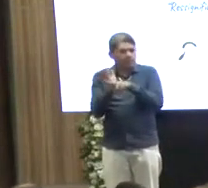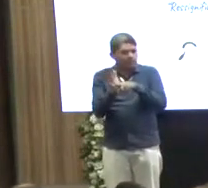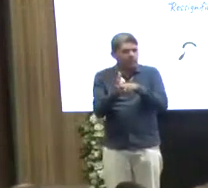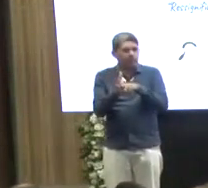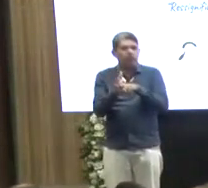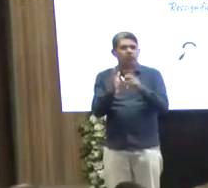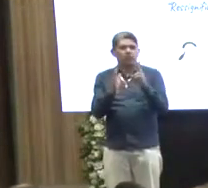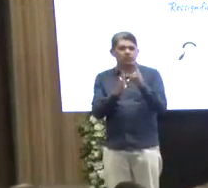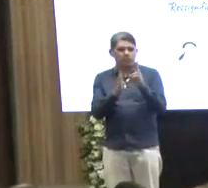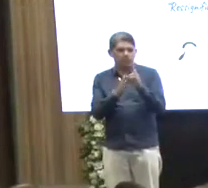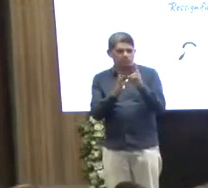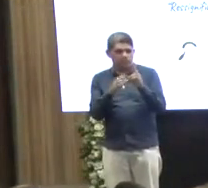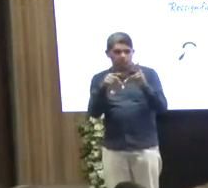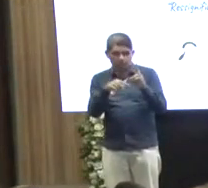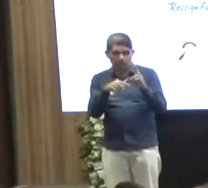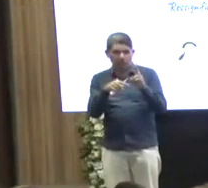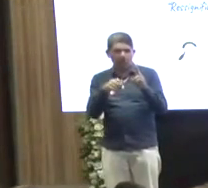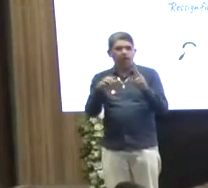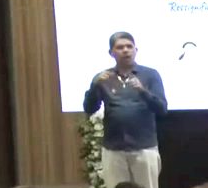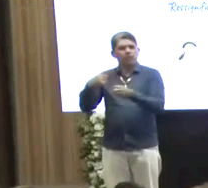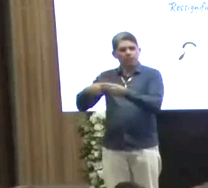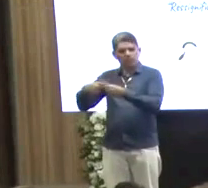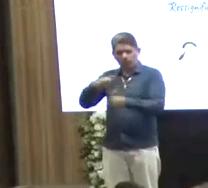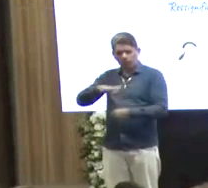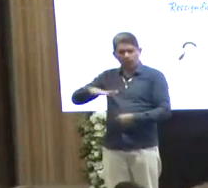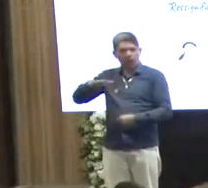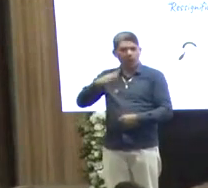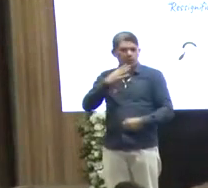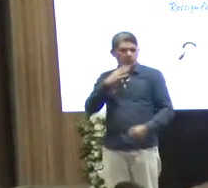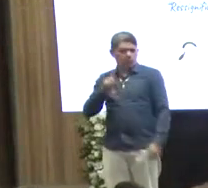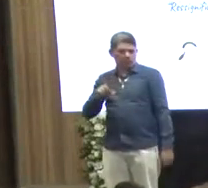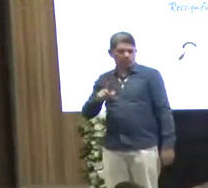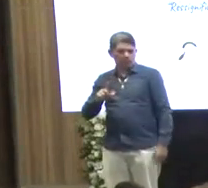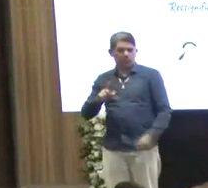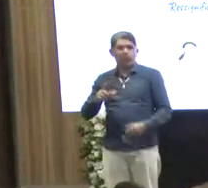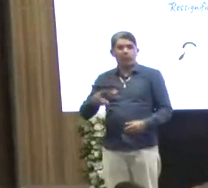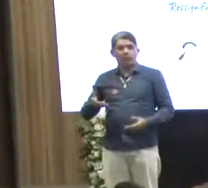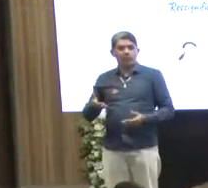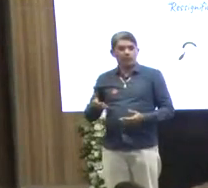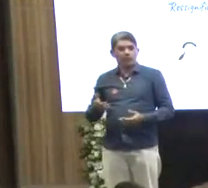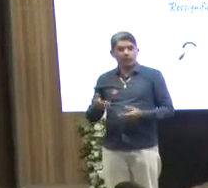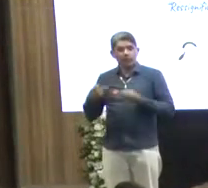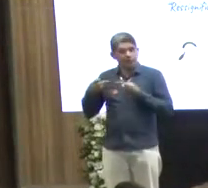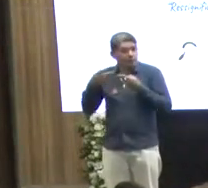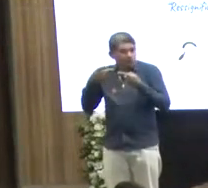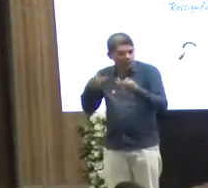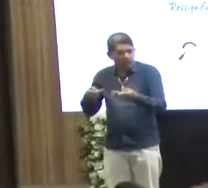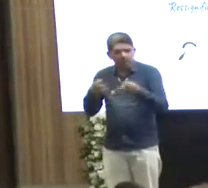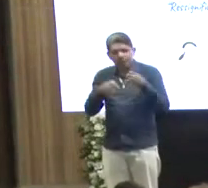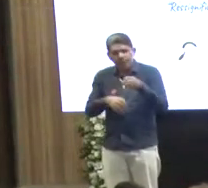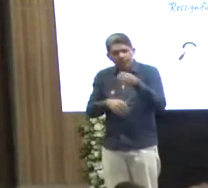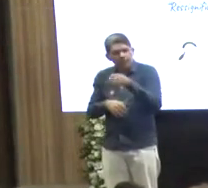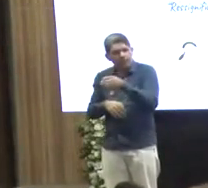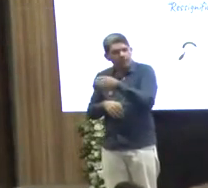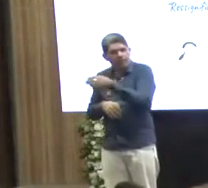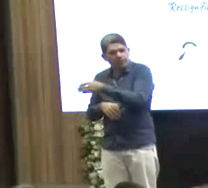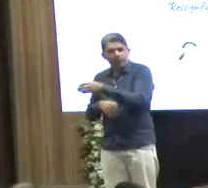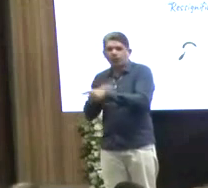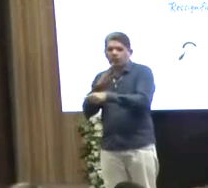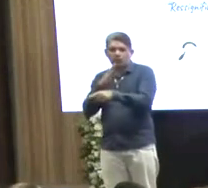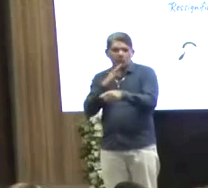E aí eu vou colocar aqui a nossa ideia e para a professora dar uma opinião dela. E aí no coletivo decidimos